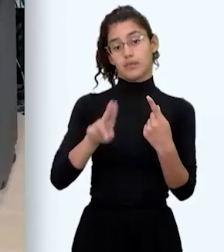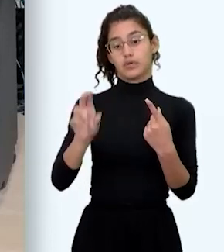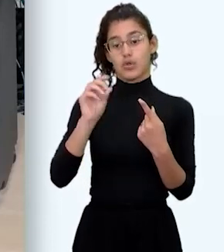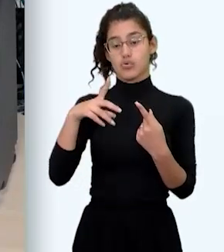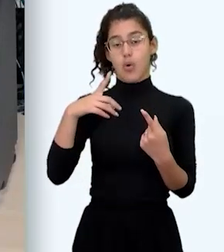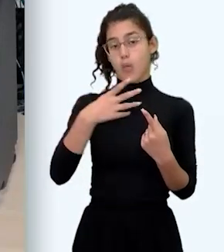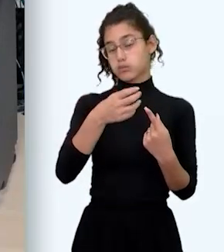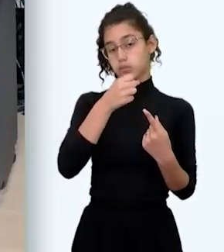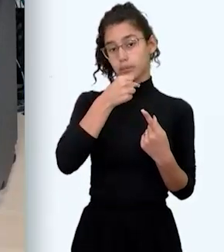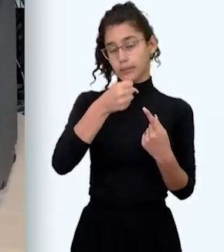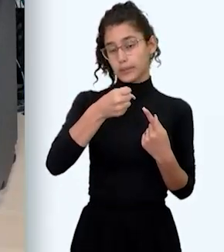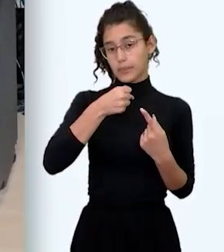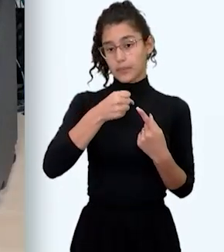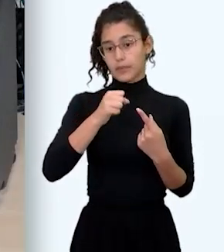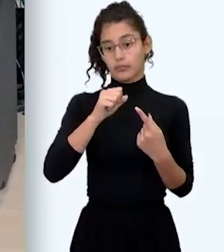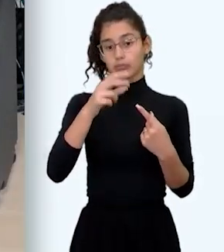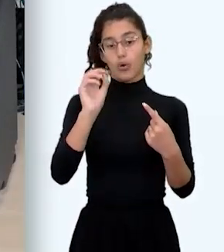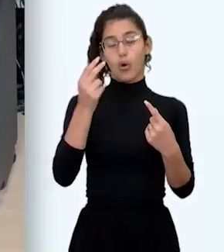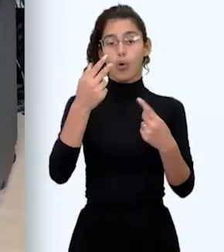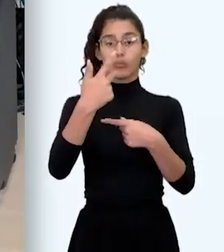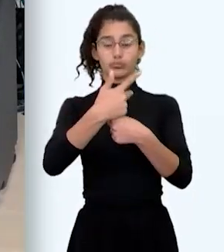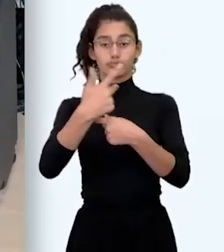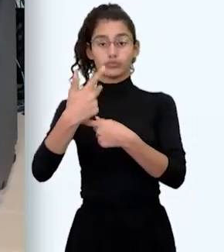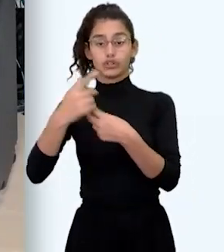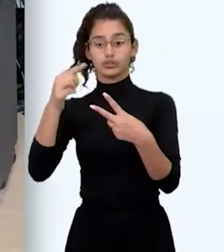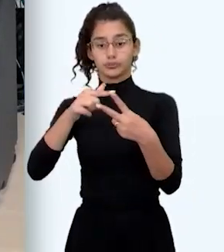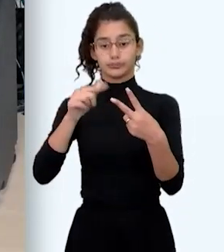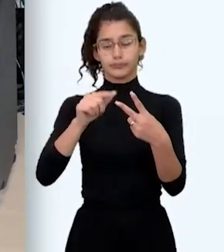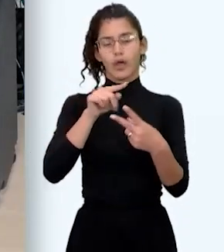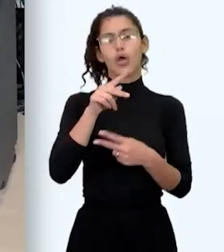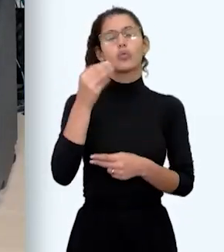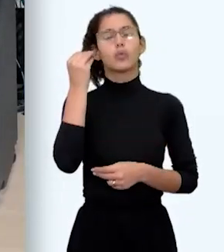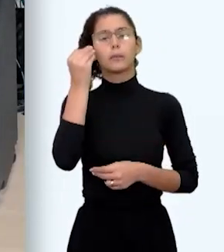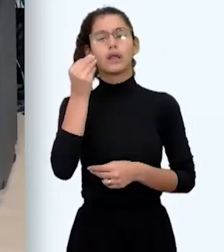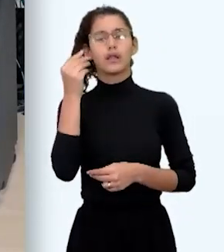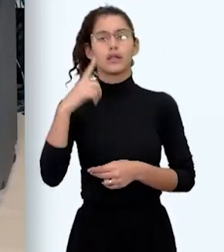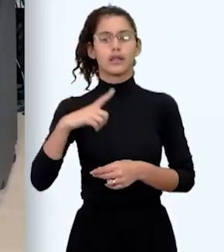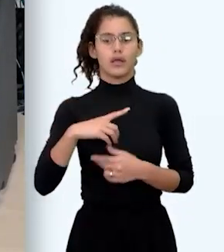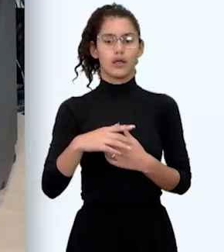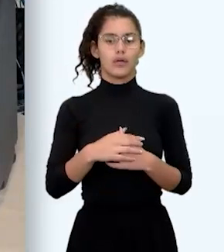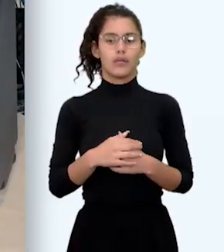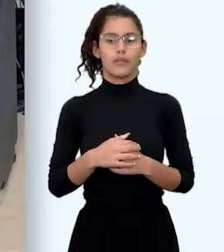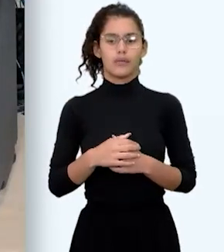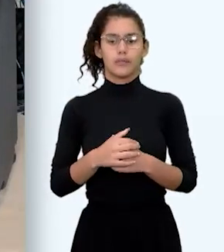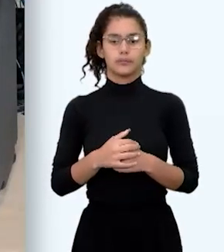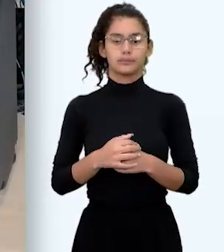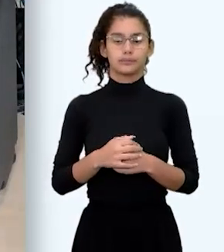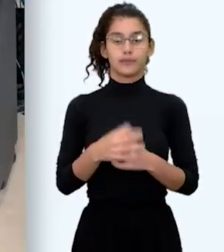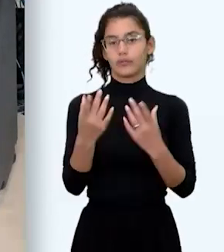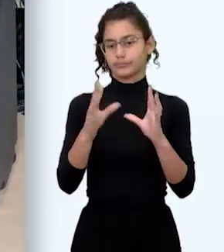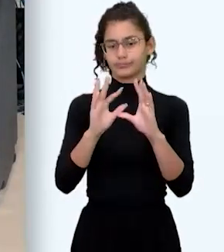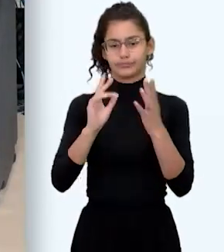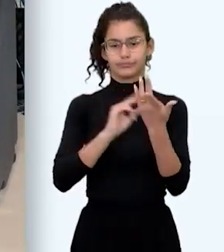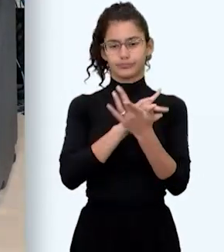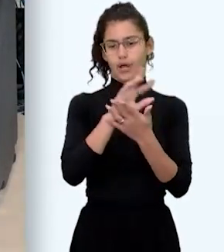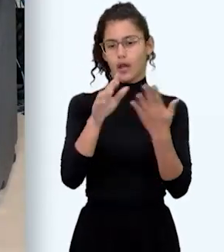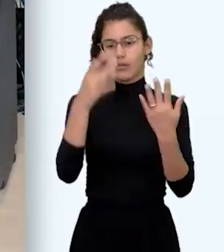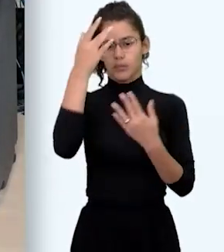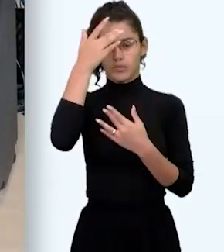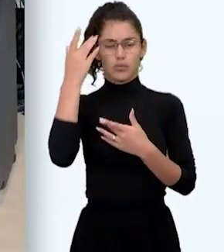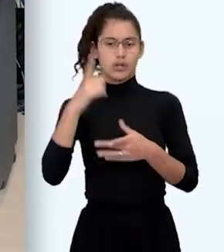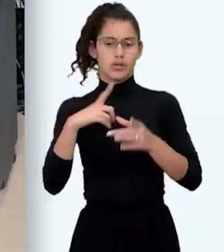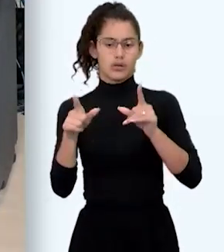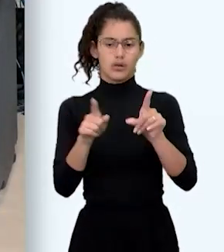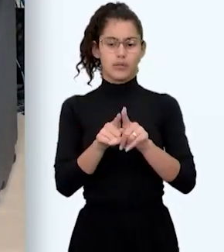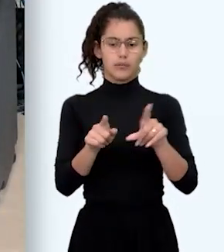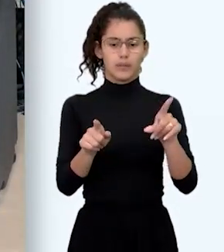o áudio ou o vídeo, né? Na sua experiência aí, embora os perfis sejam infinitos das pessoas,